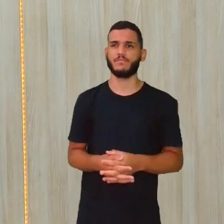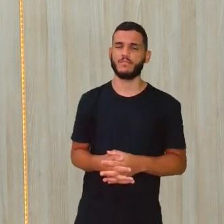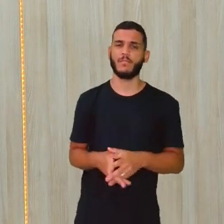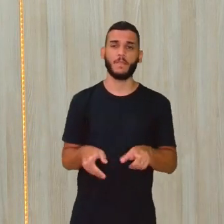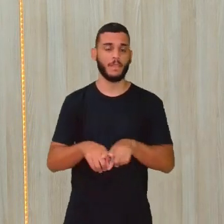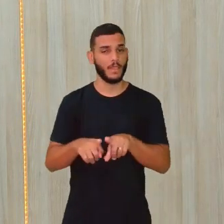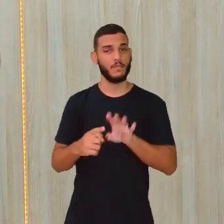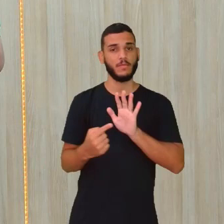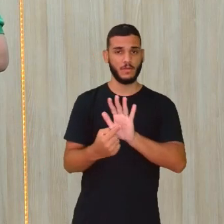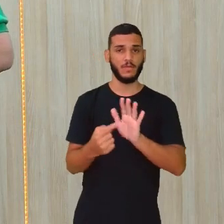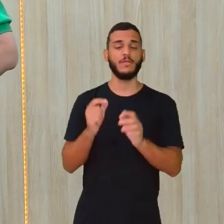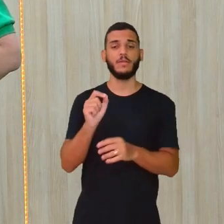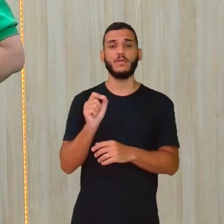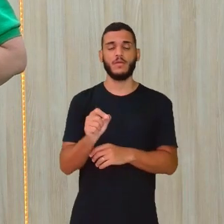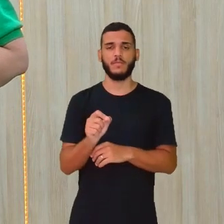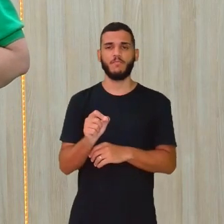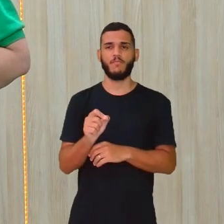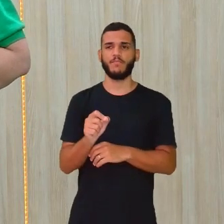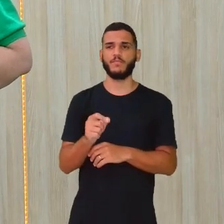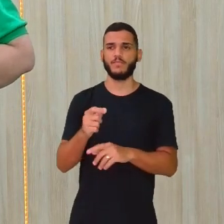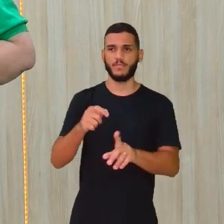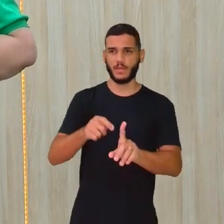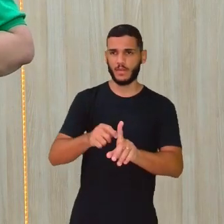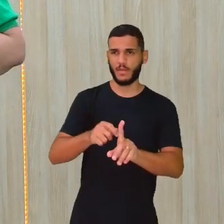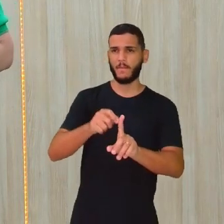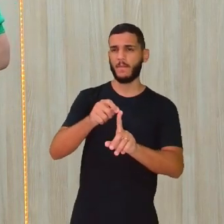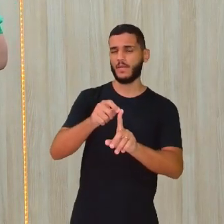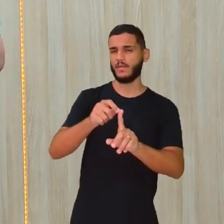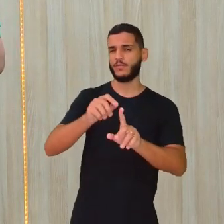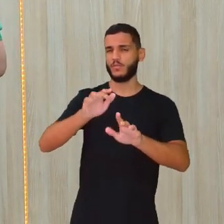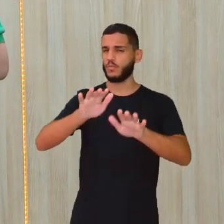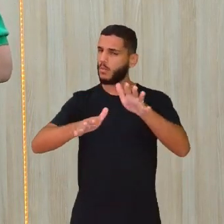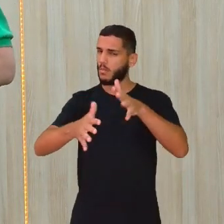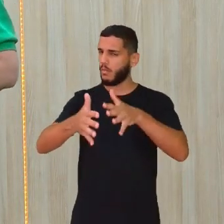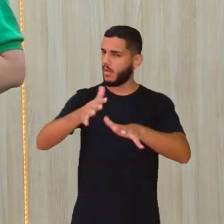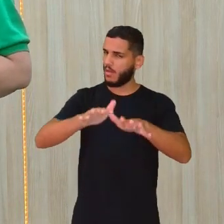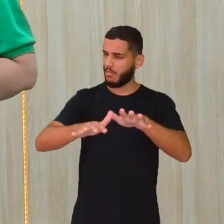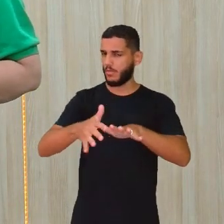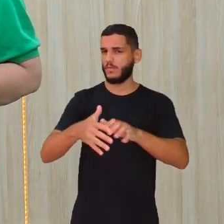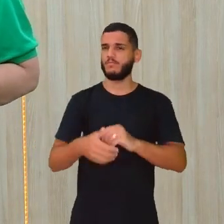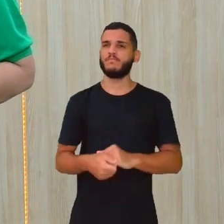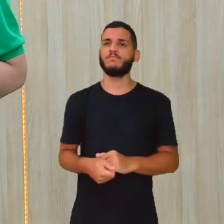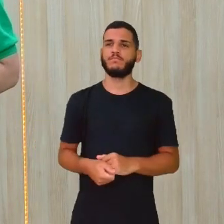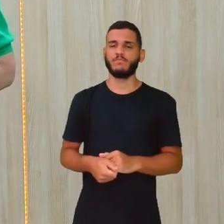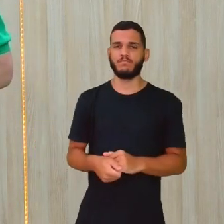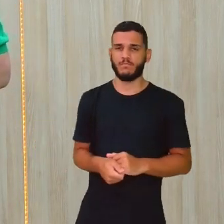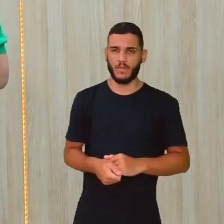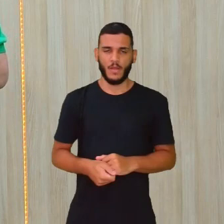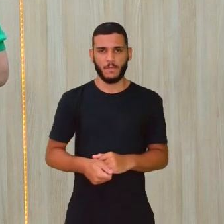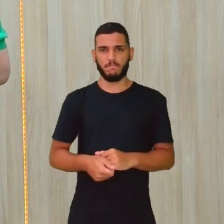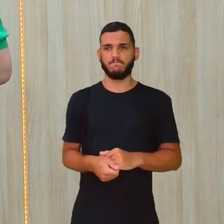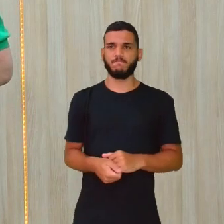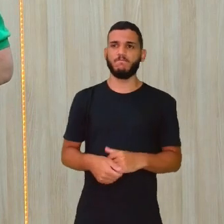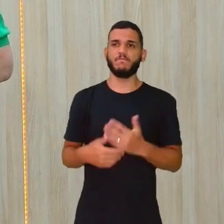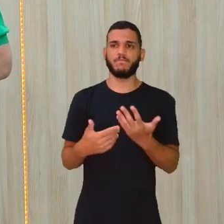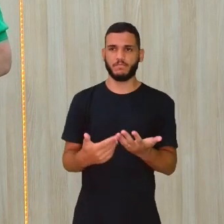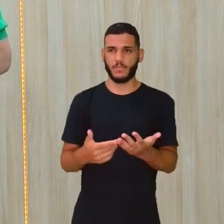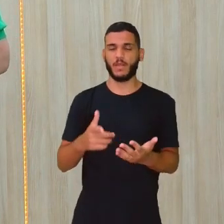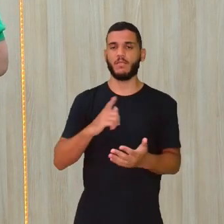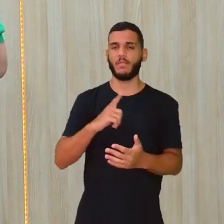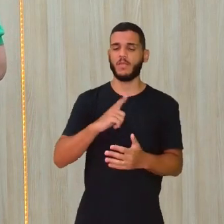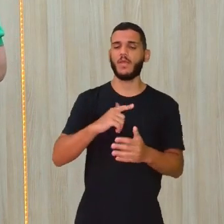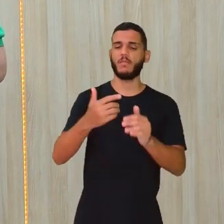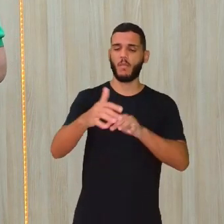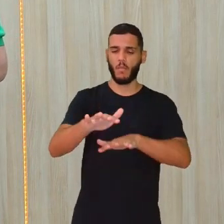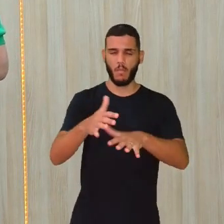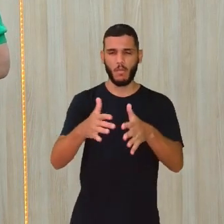a vocês a temperatura alta, que é uma agitação total. Então, na temperatura média, a